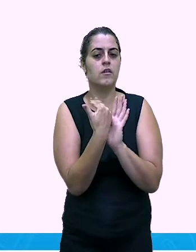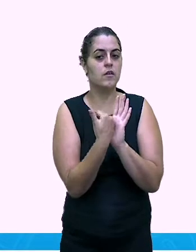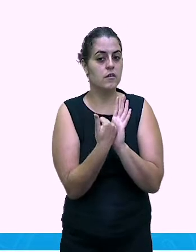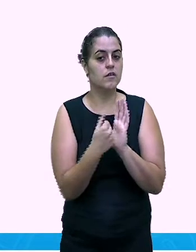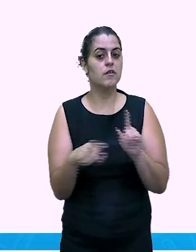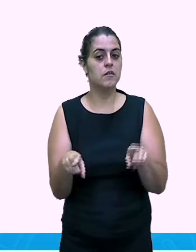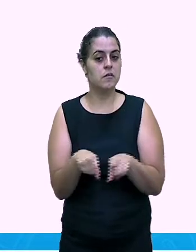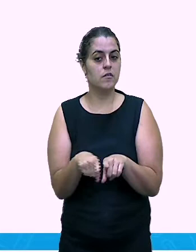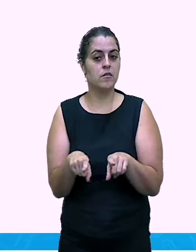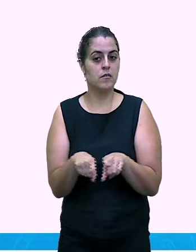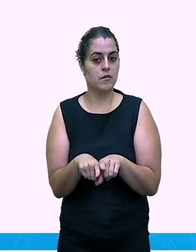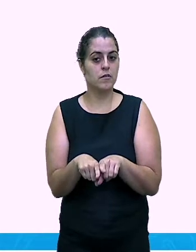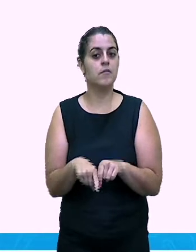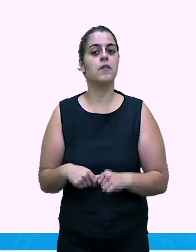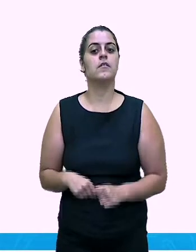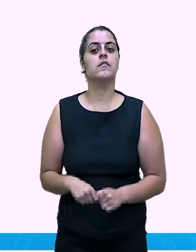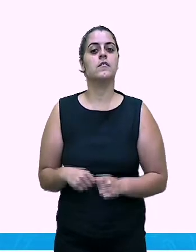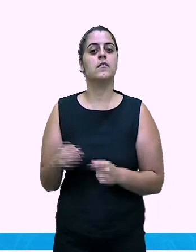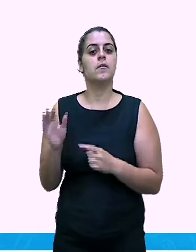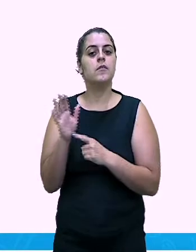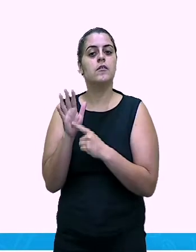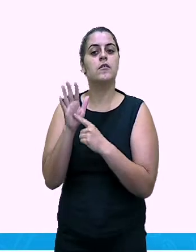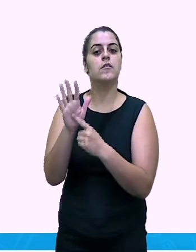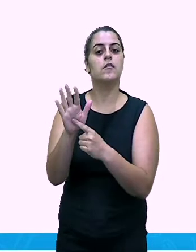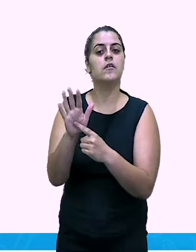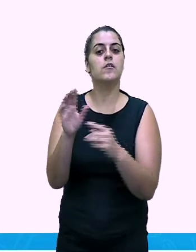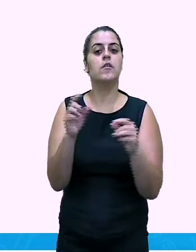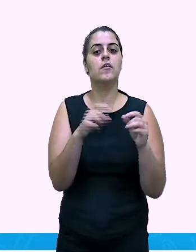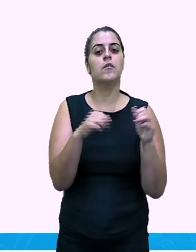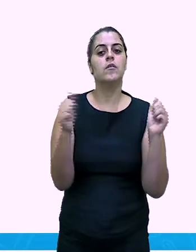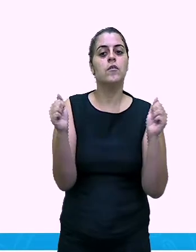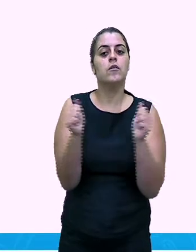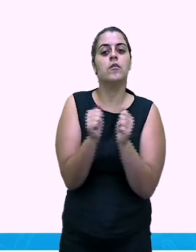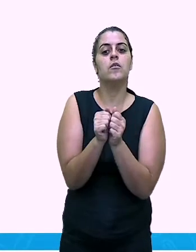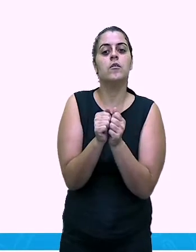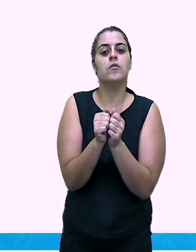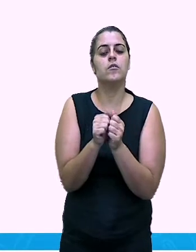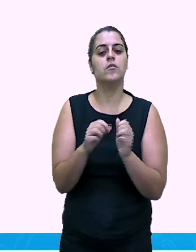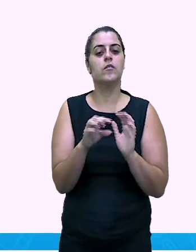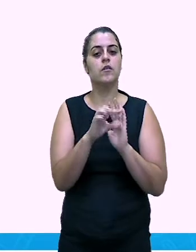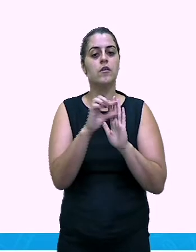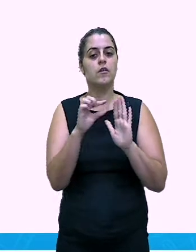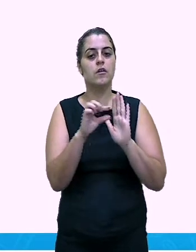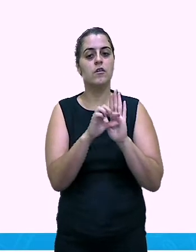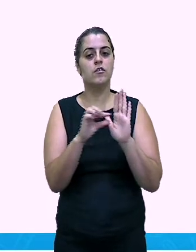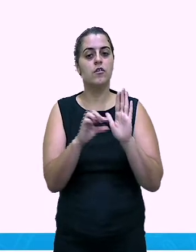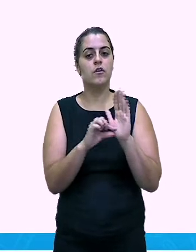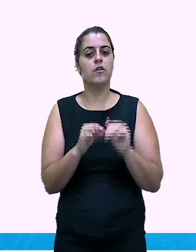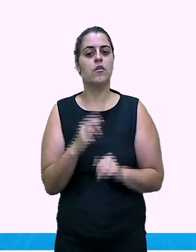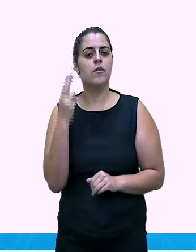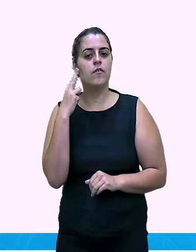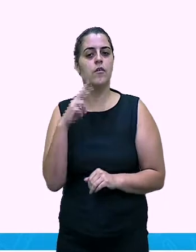imagem, dispostos lado a lado em tiras